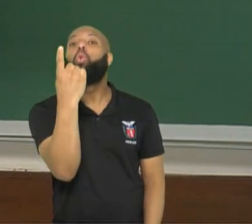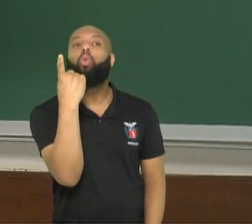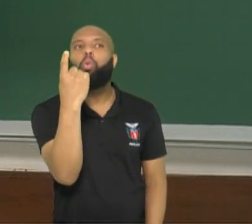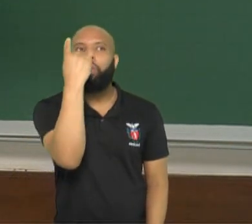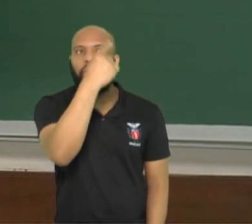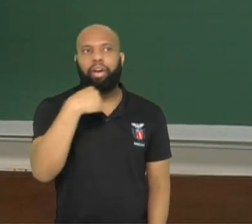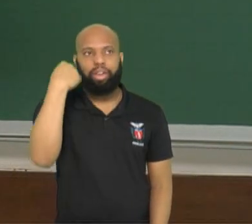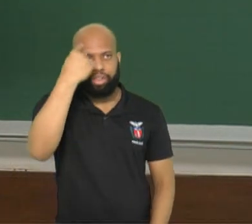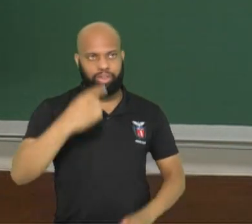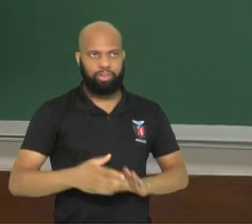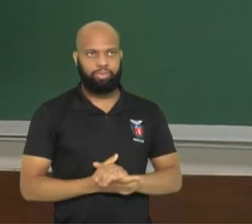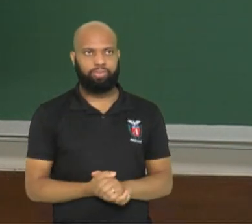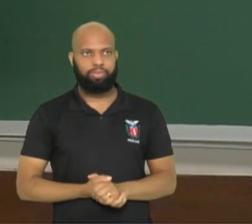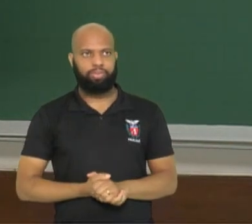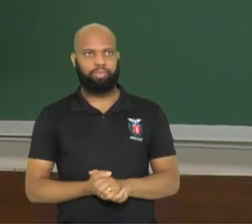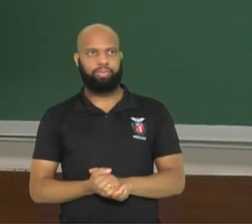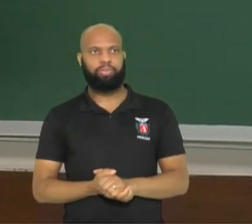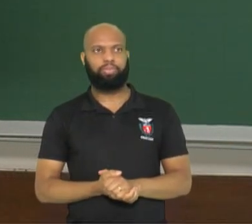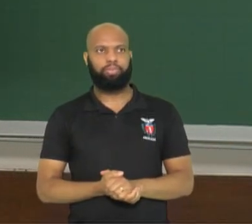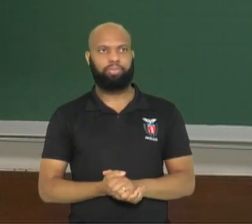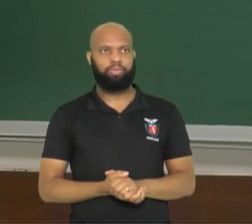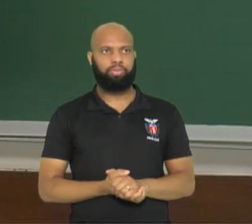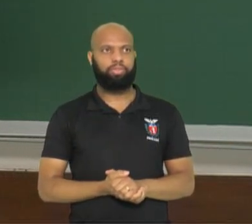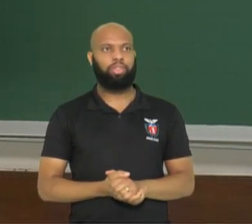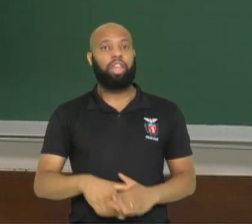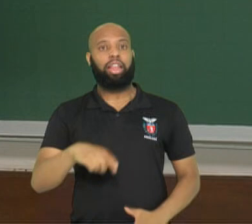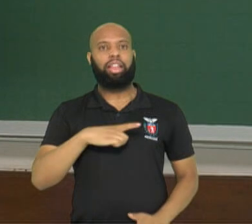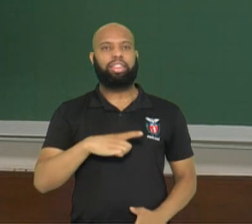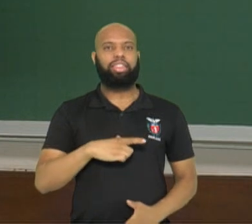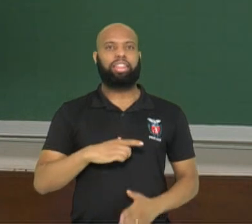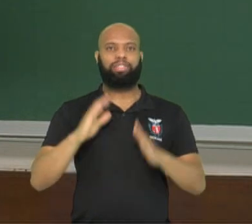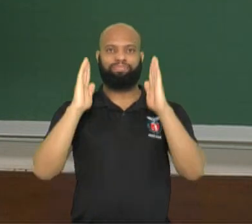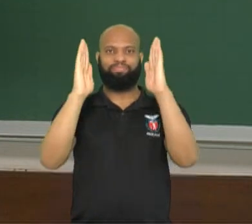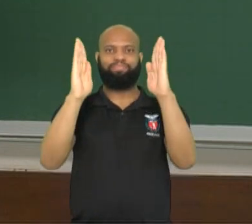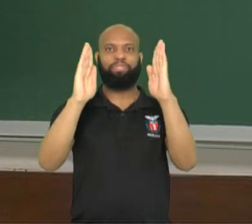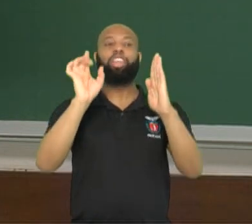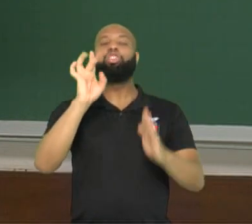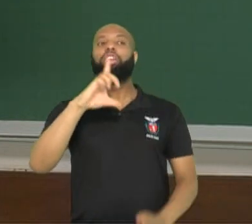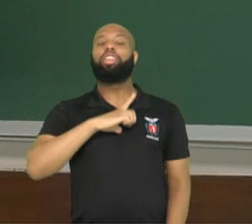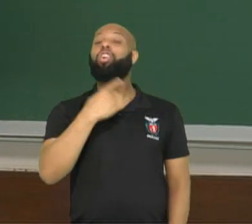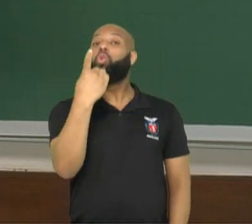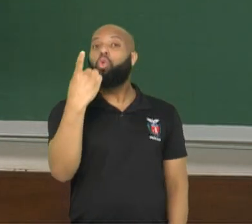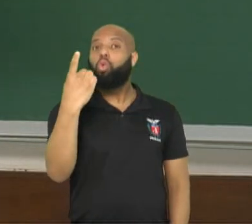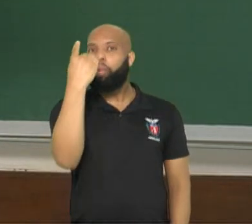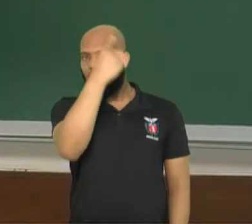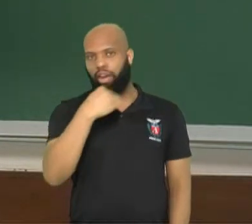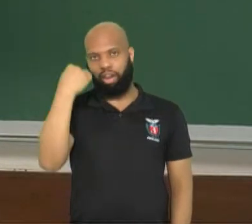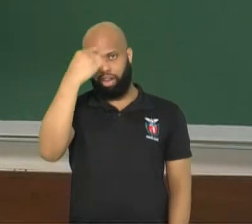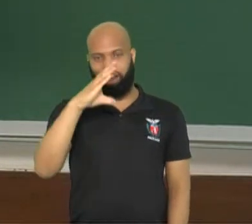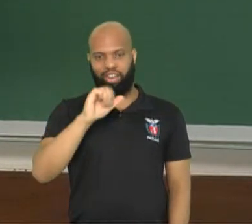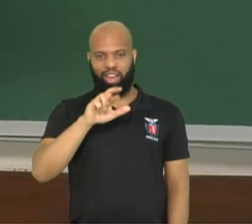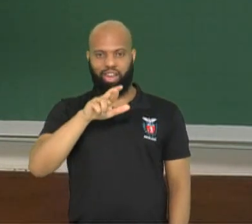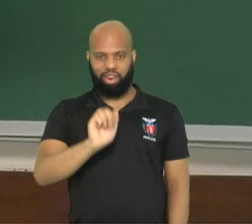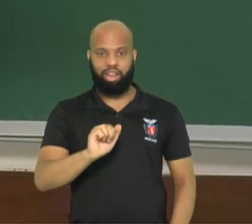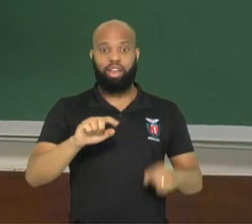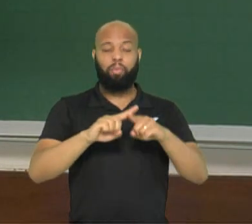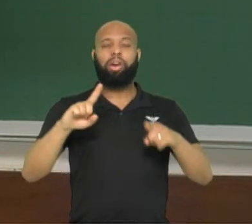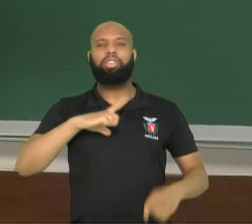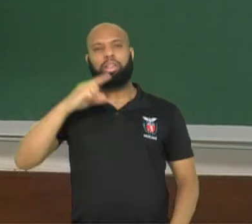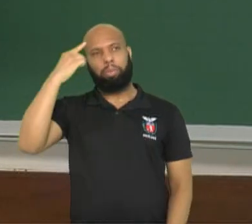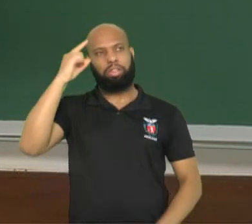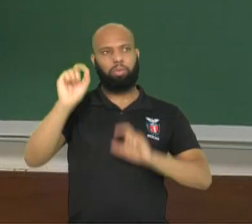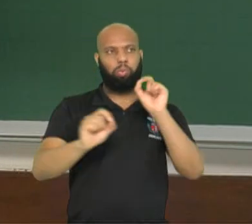cara? Tá? É essa situação aqui do meio, né? Só tem uma cara. Mas eu tenho que pensar o